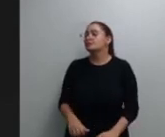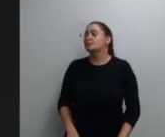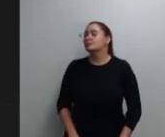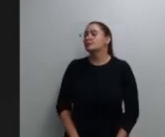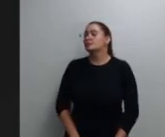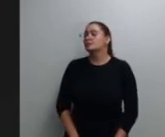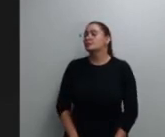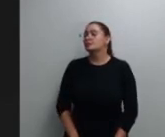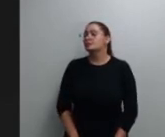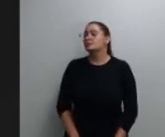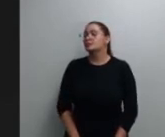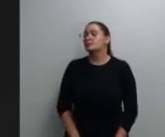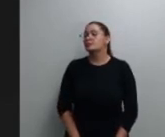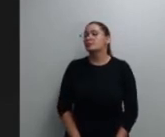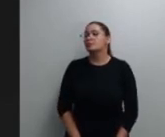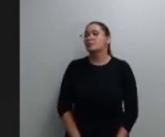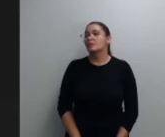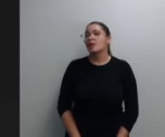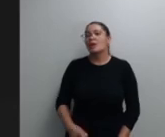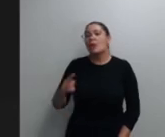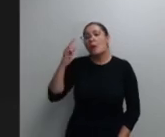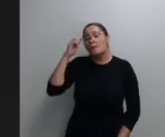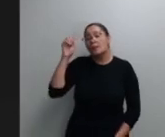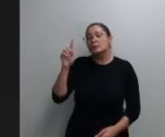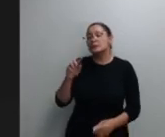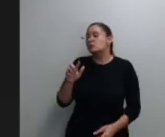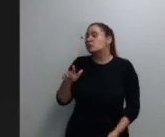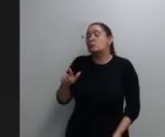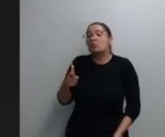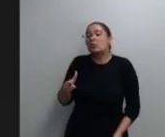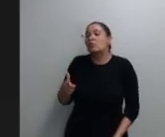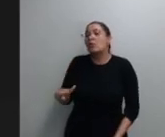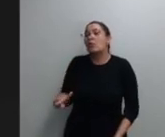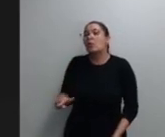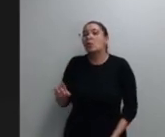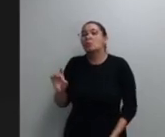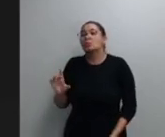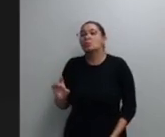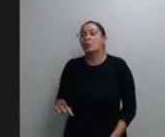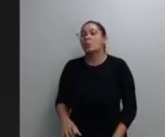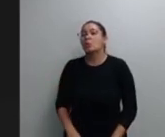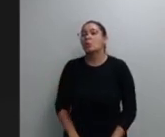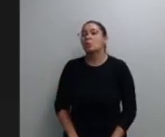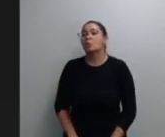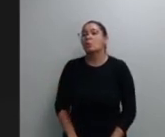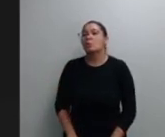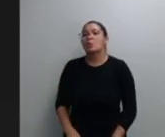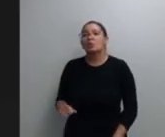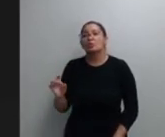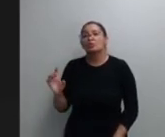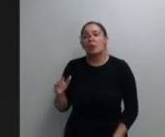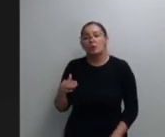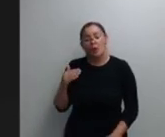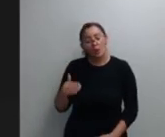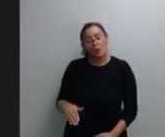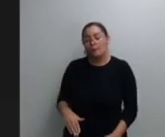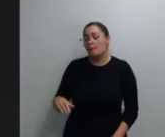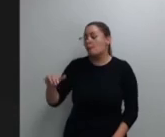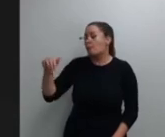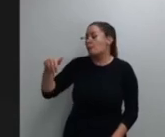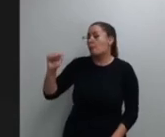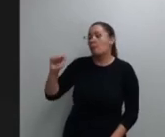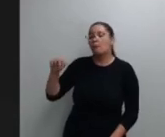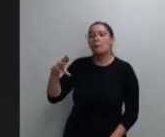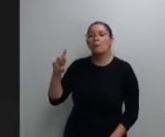primeira tratativa começa eu penso que não aqui está muito divergente também está reagindo só acontece esse ponto só com relação a esse marco inicial a esse